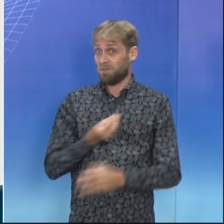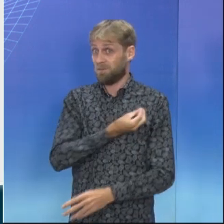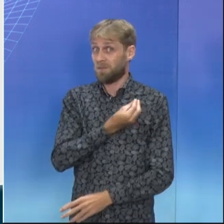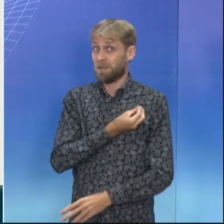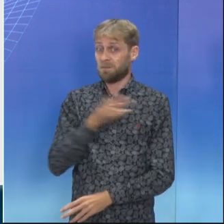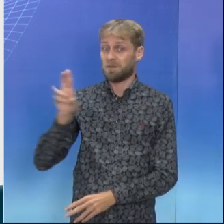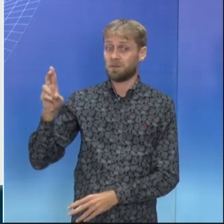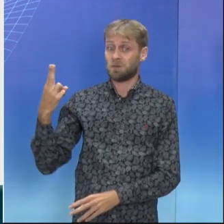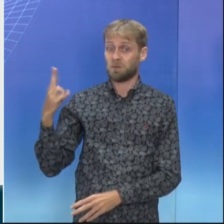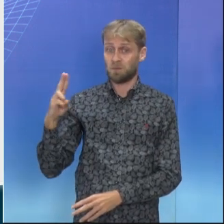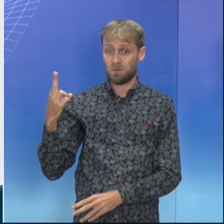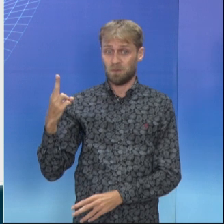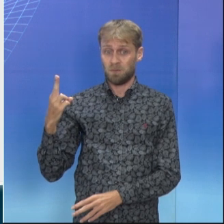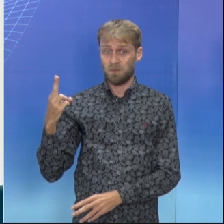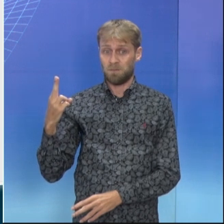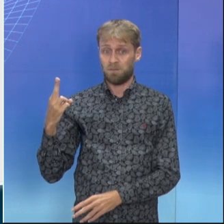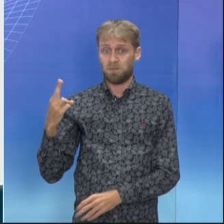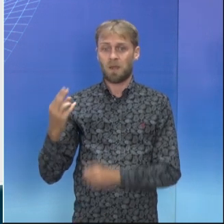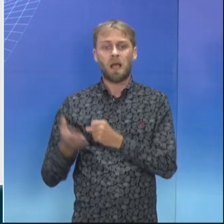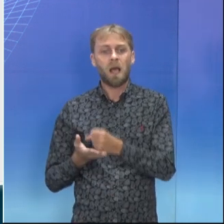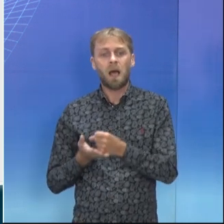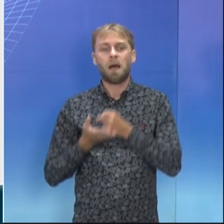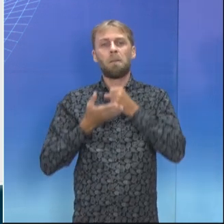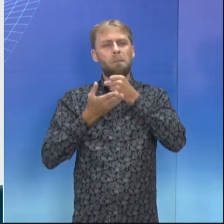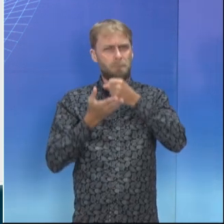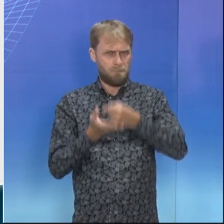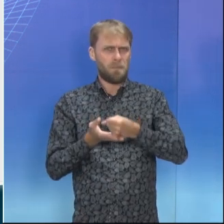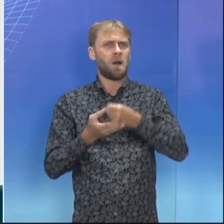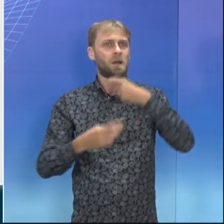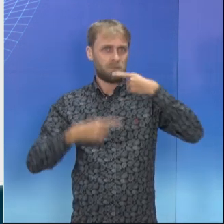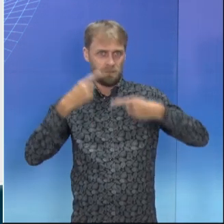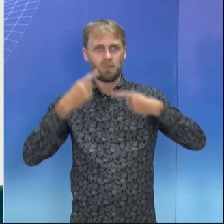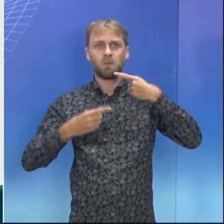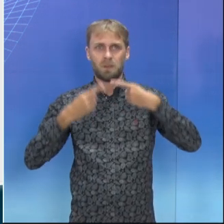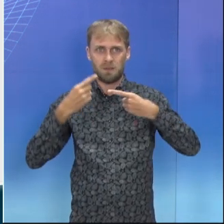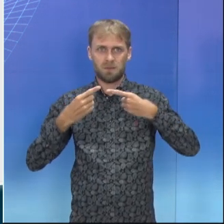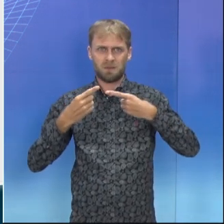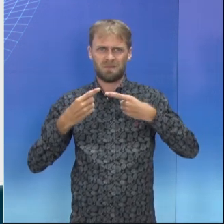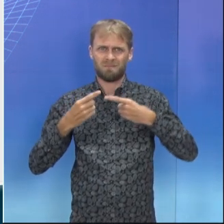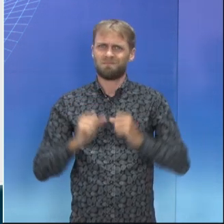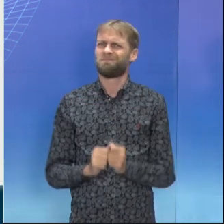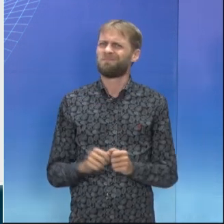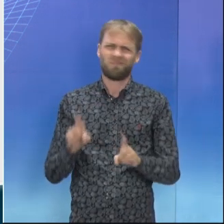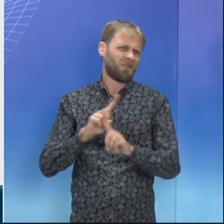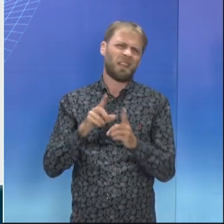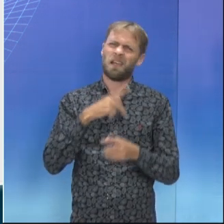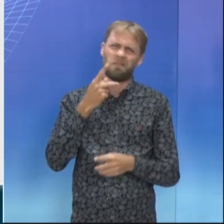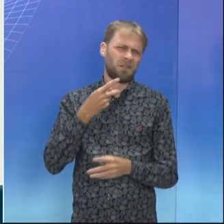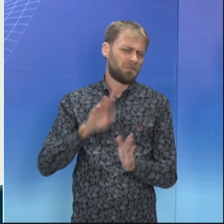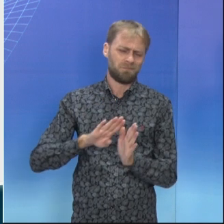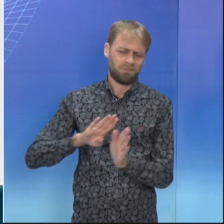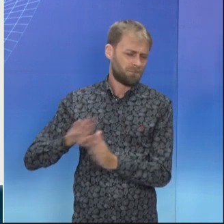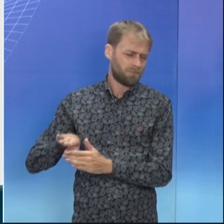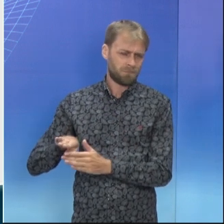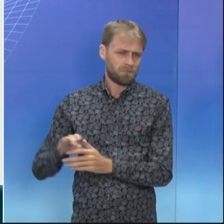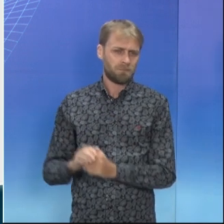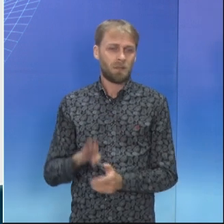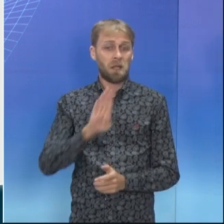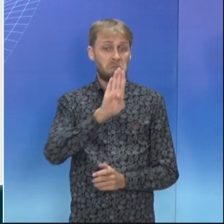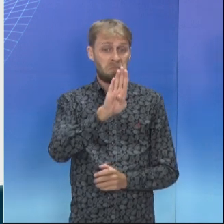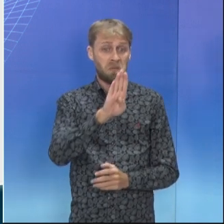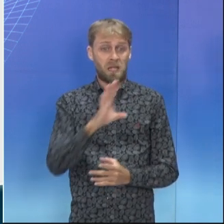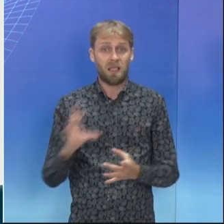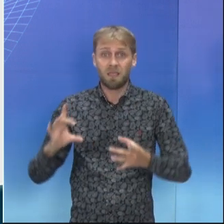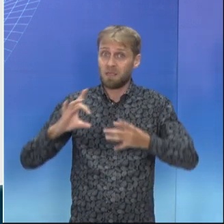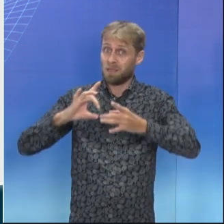que vivem no Uruguai, letra A, apoiem as políticas afirmativas. Ele não falou isso,